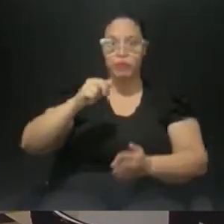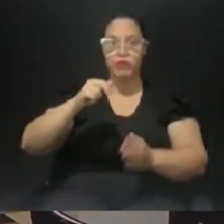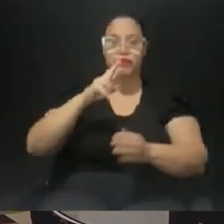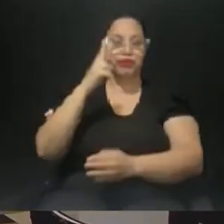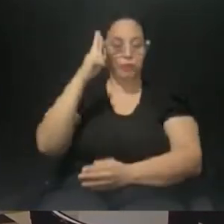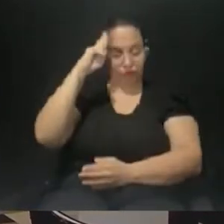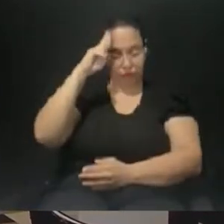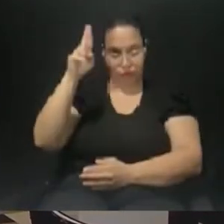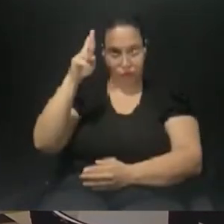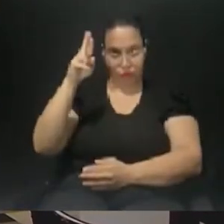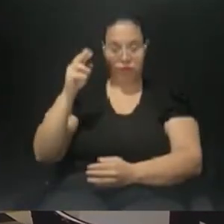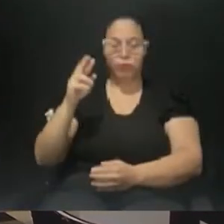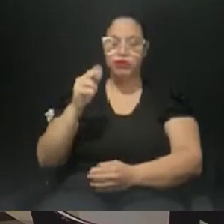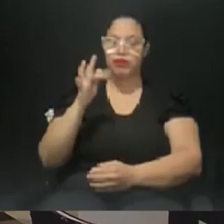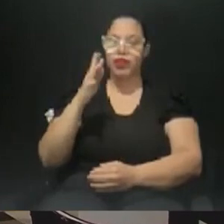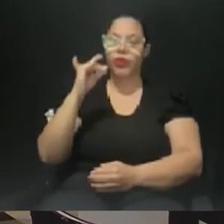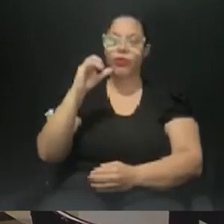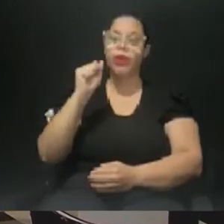Faca Bar.